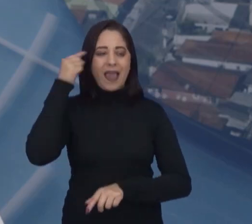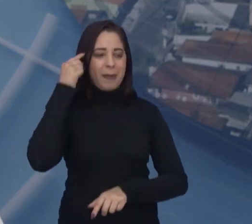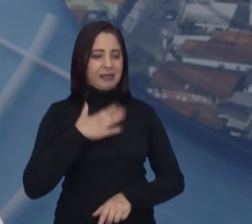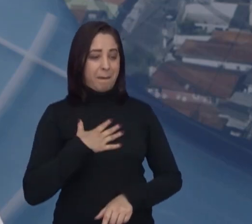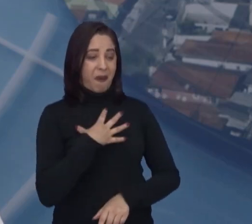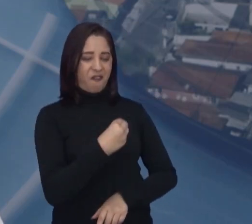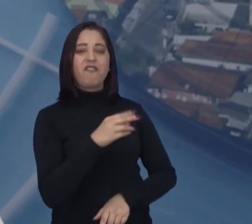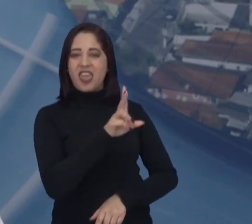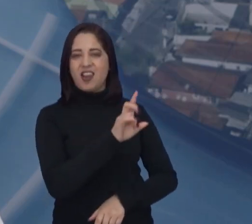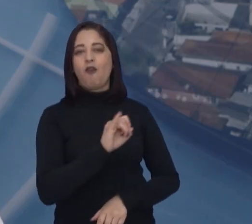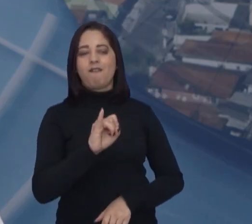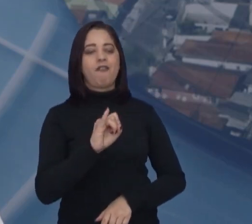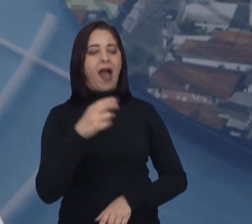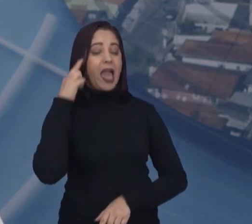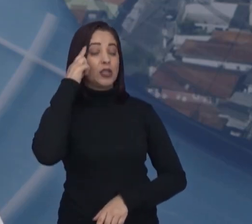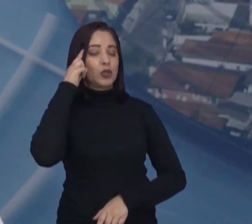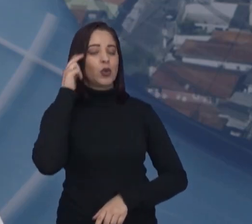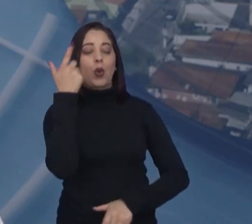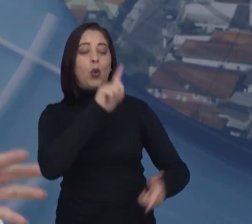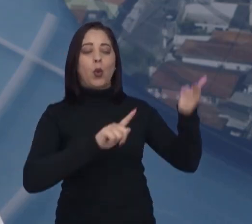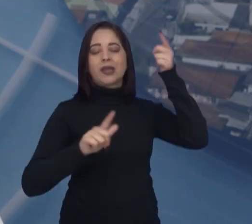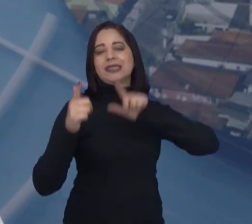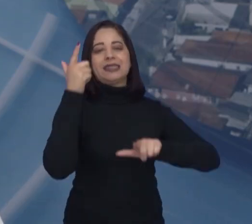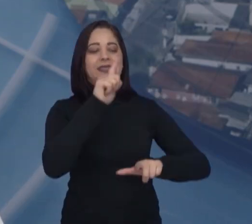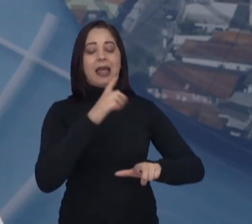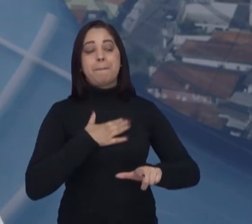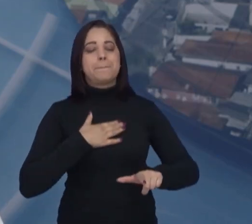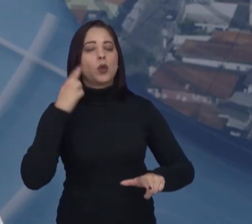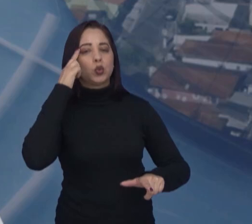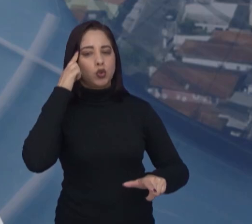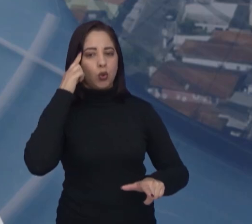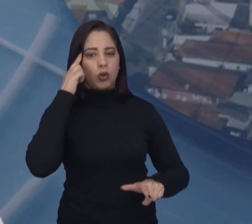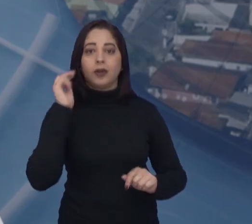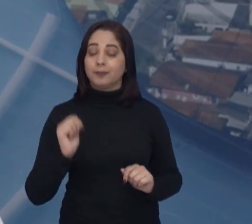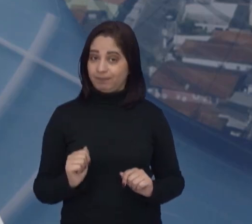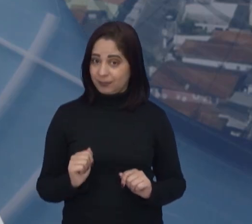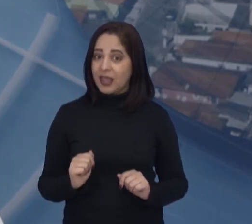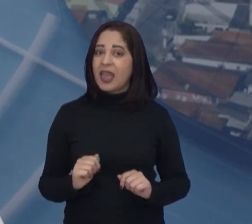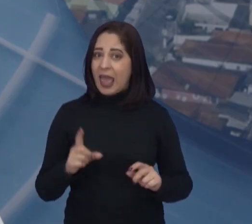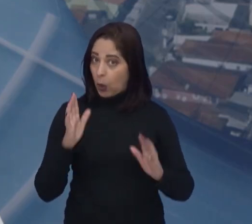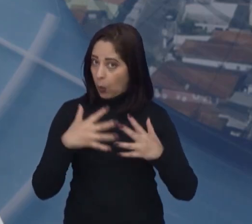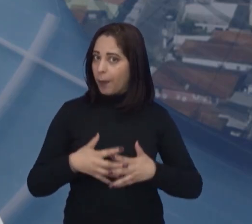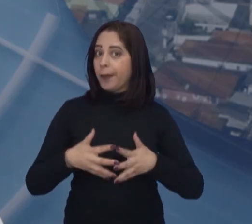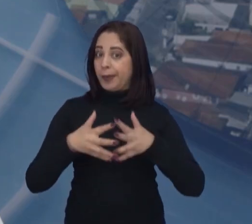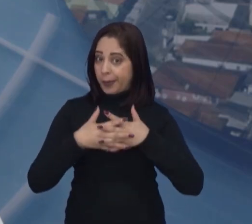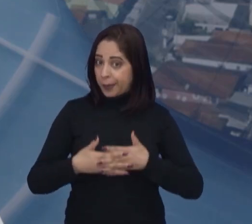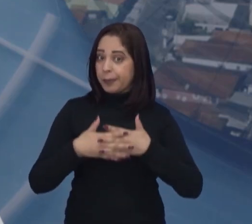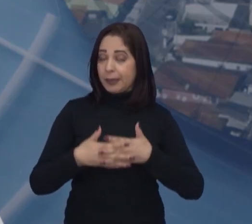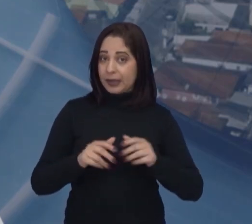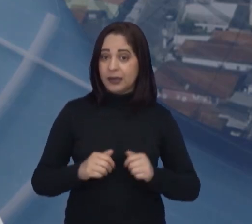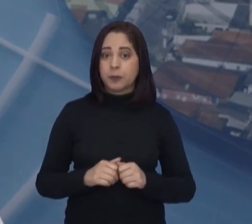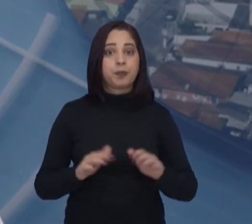projetam sonhos nos filhos e isso pode parecer bobo, mas não é bastante complicado. E aí eu